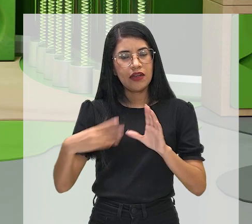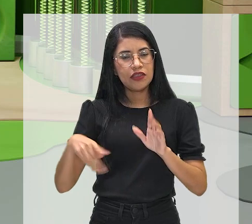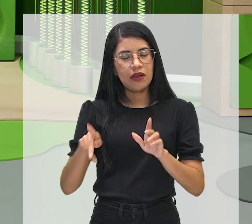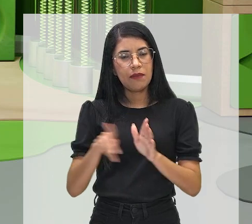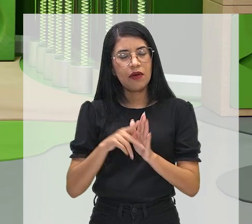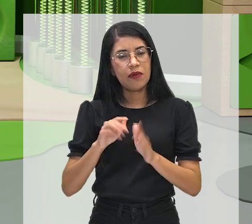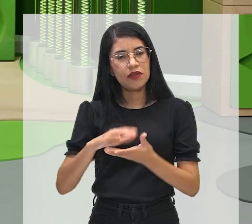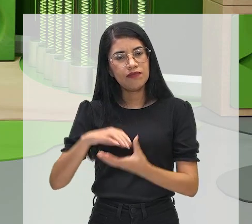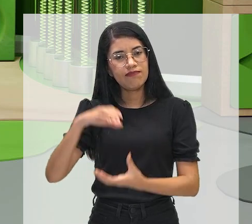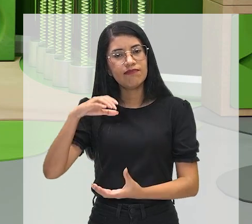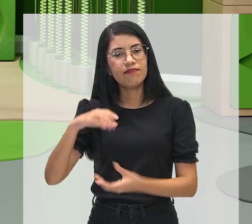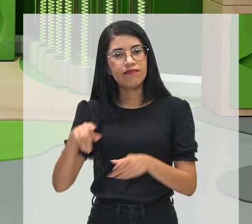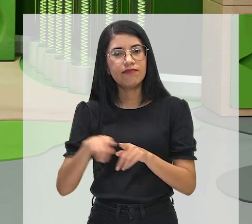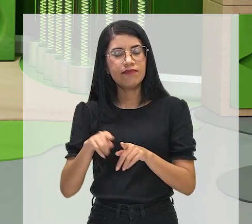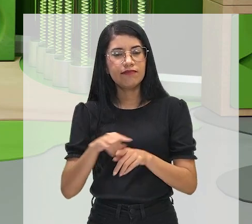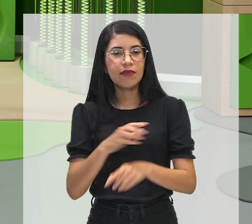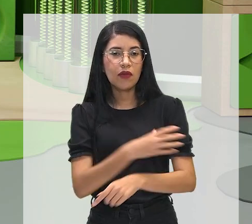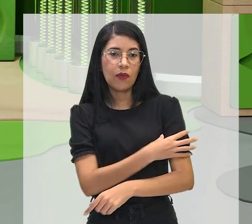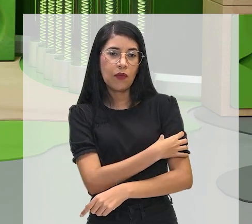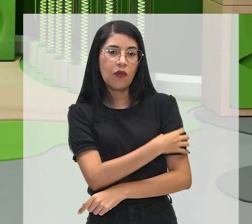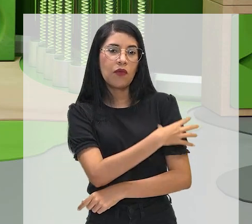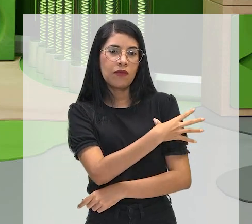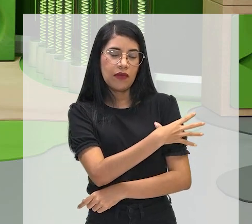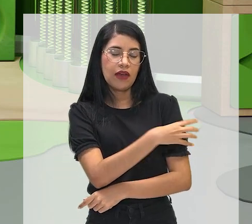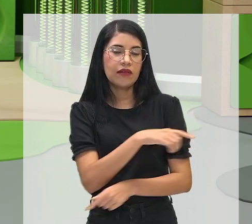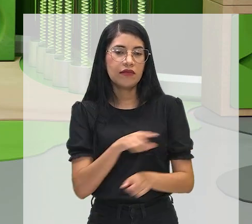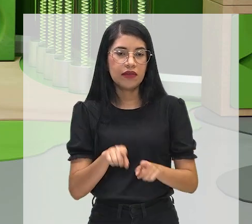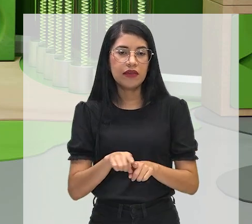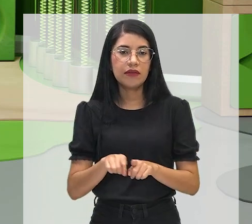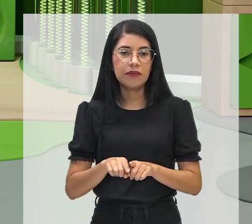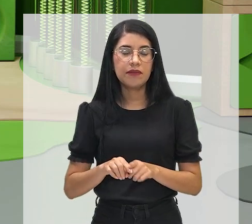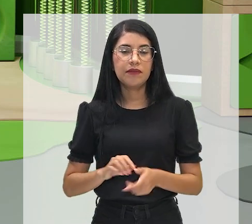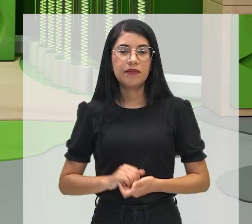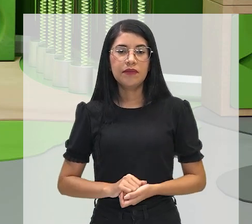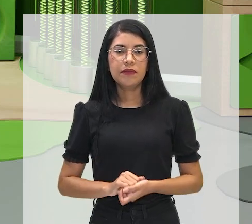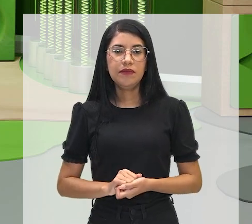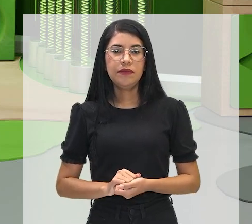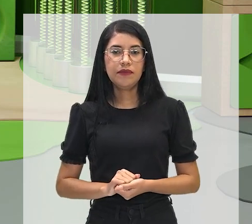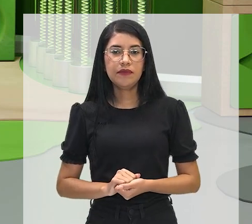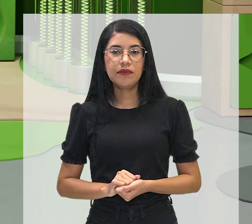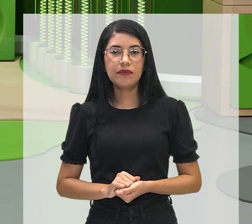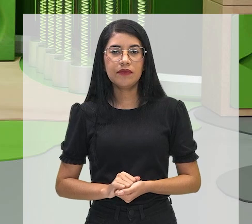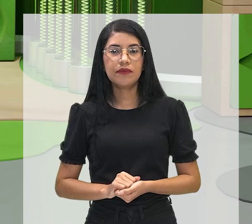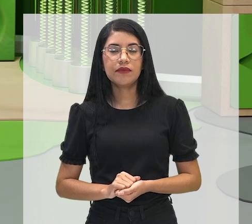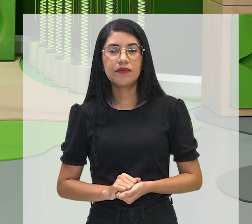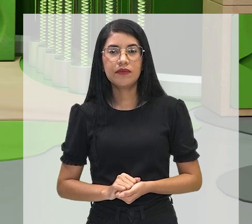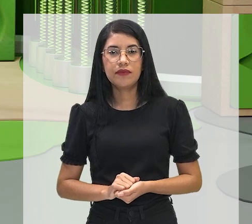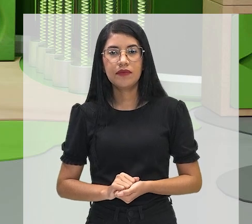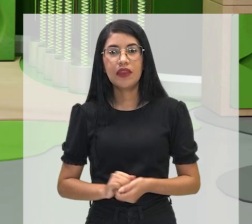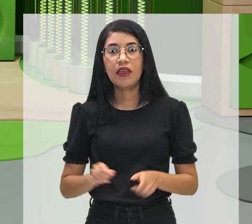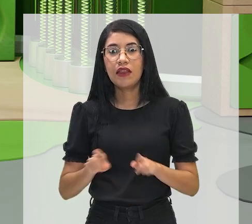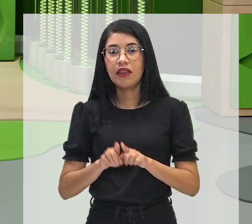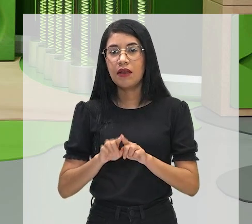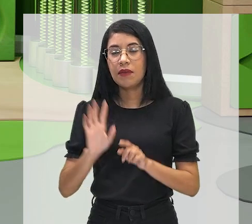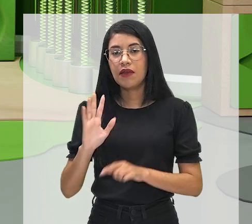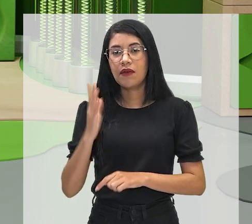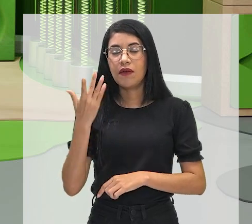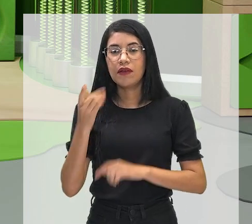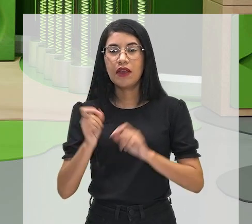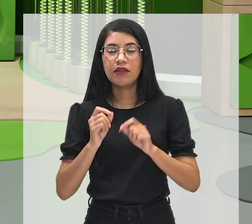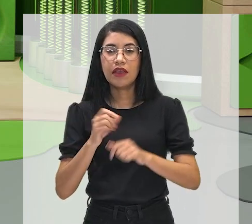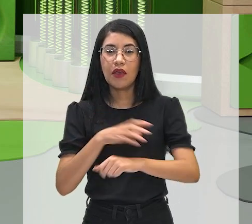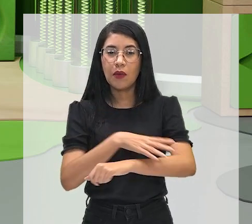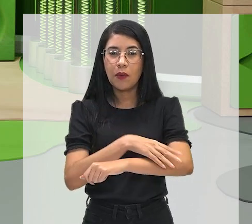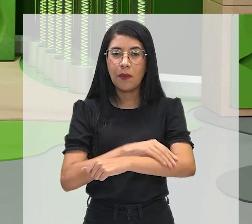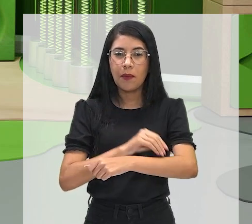ter um corpo mais adulto, né? Com os músculos ali mais desenvolvidos, mais aparentes, né? Também ocorre aí o